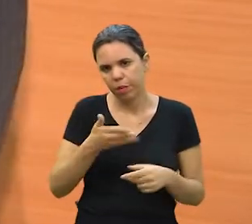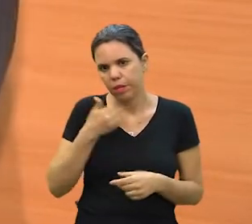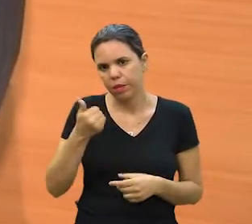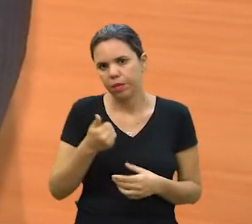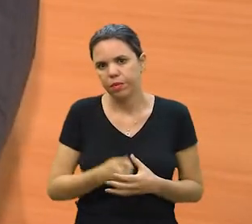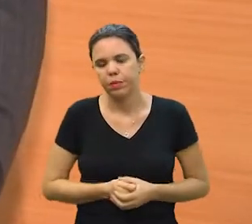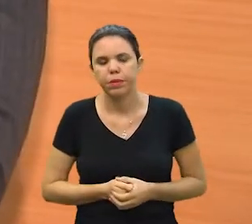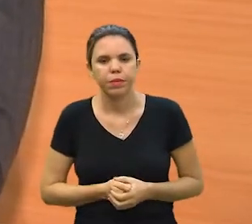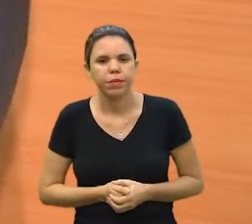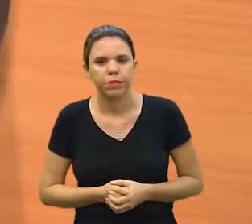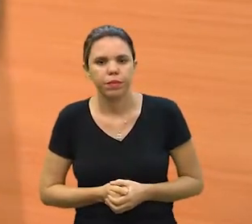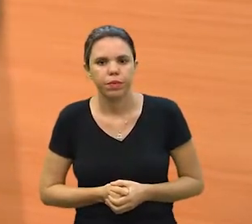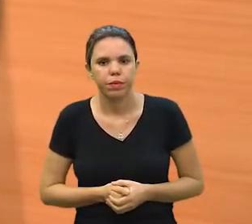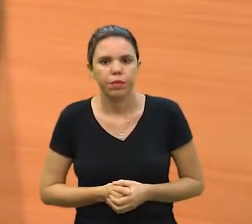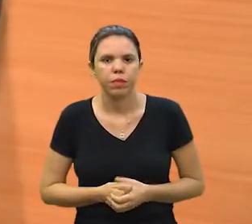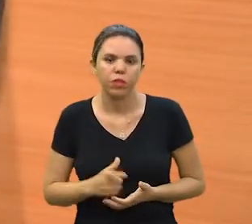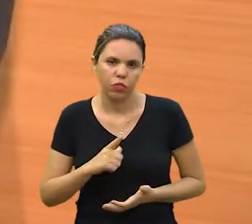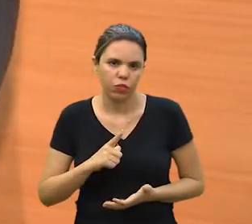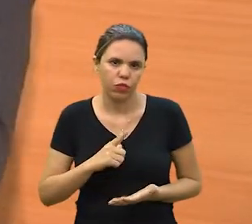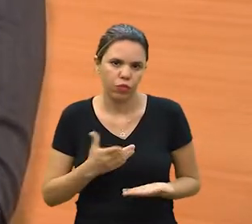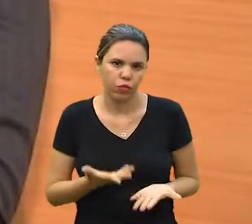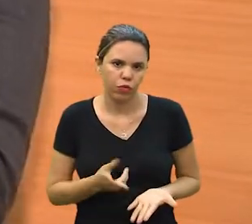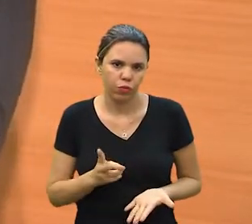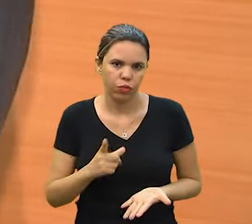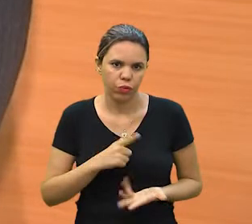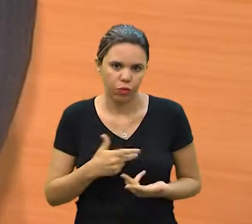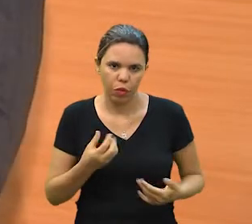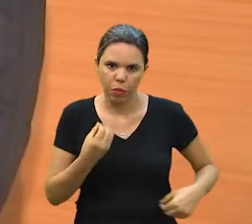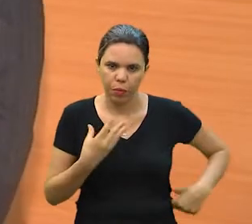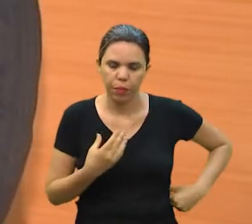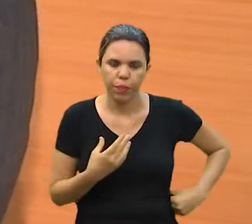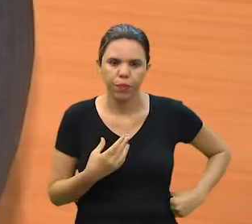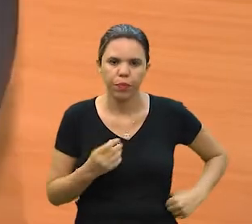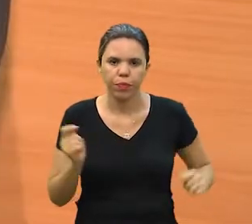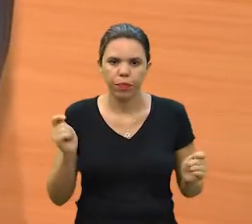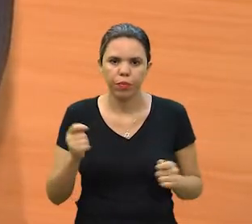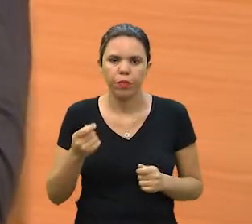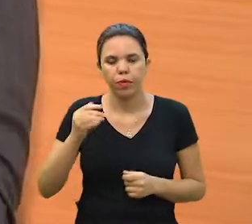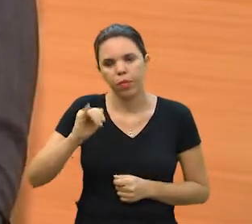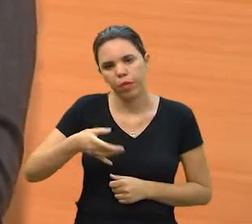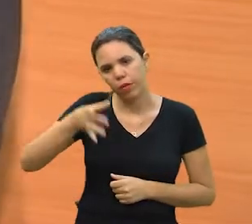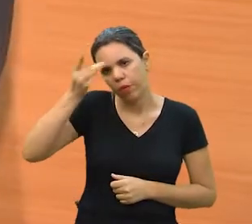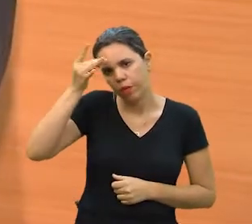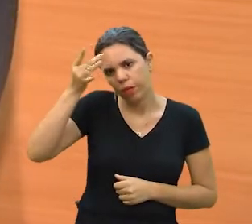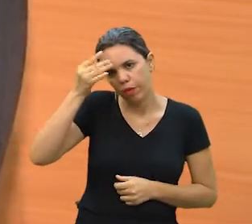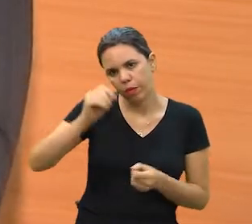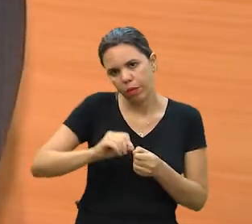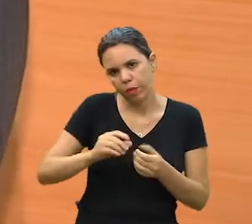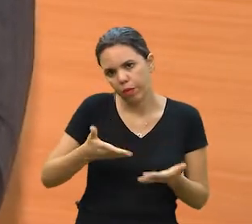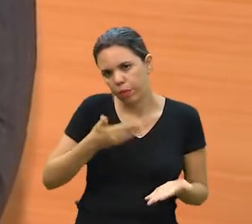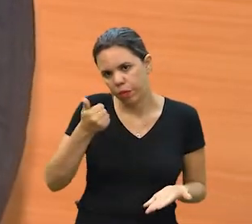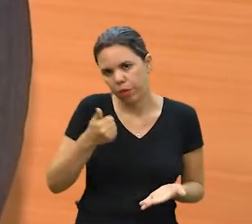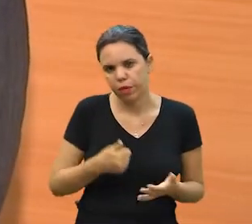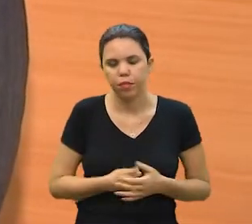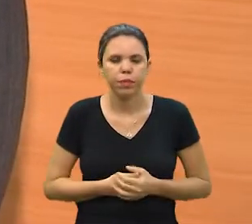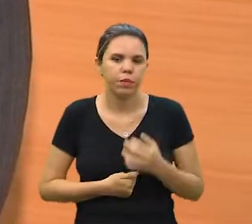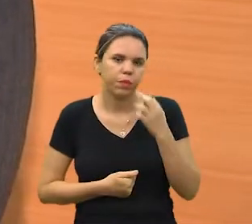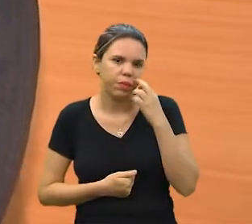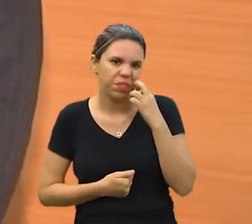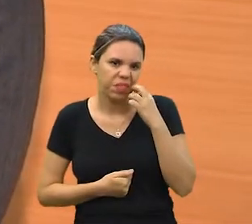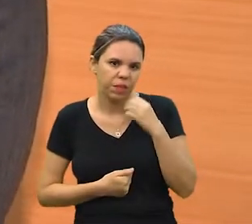coisa melhor daquilo que existe, né? E sempre tem algo bom que a gente pode retirar e que a gente pode fazer para